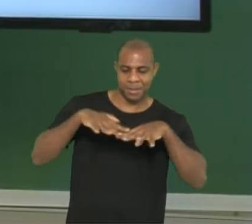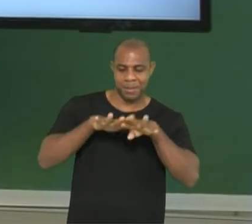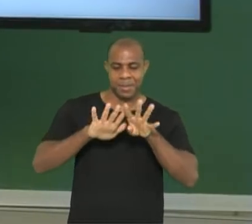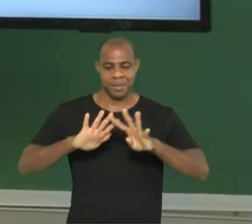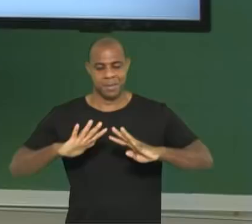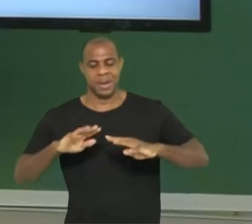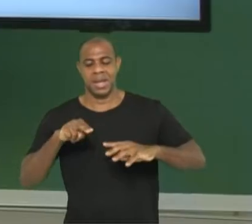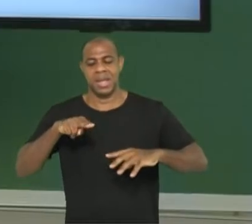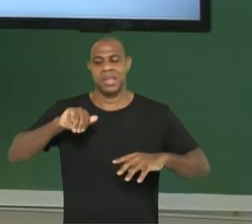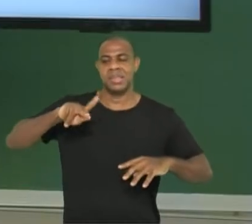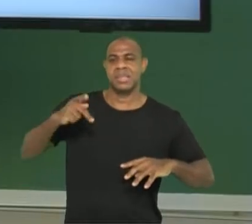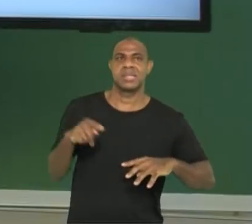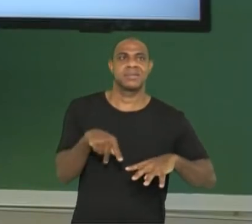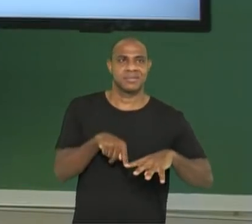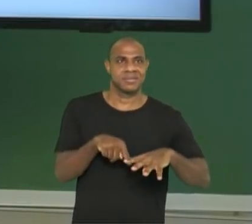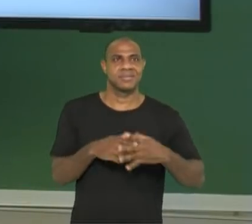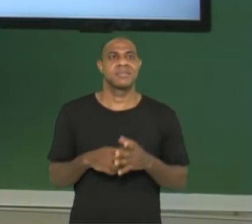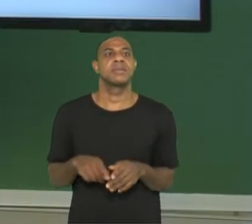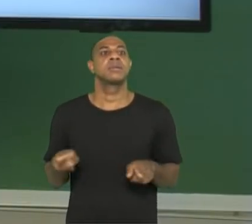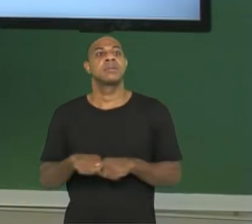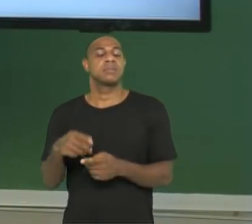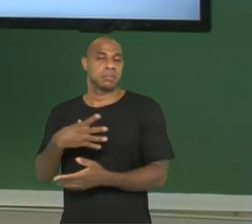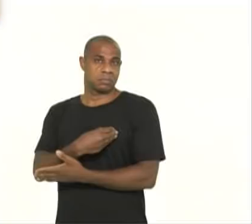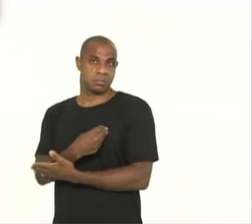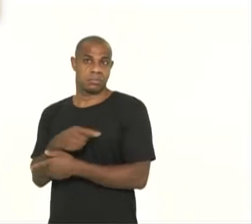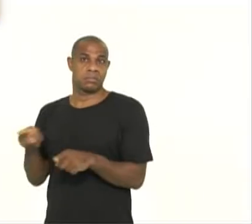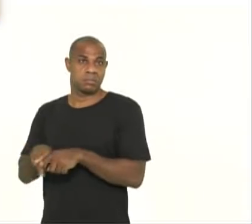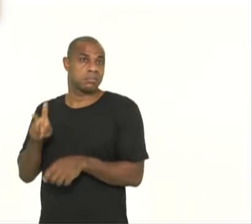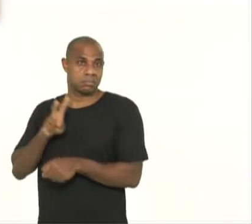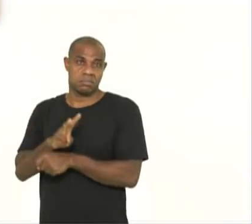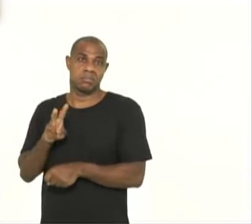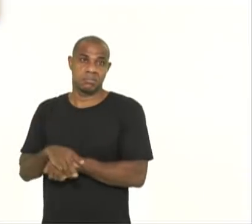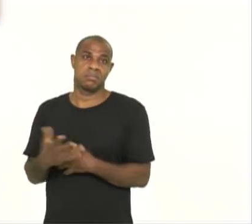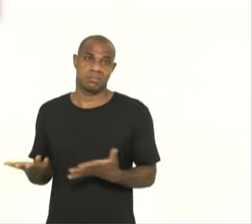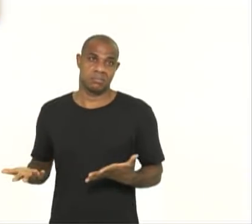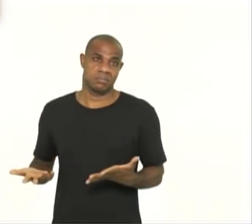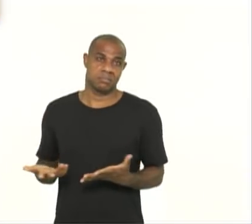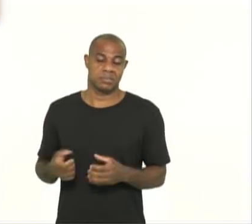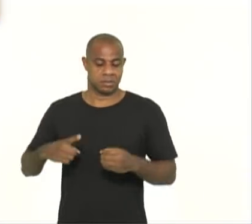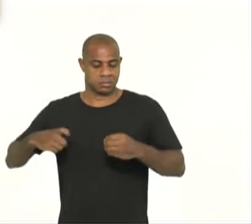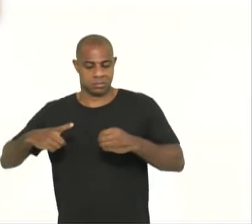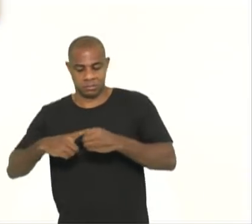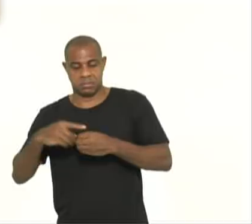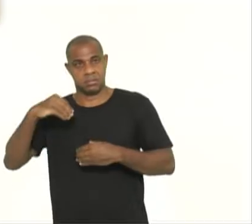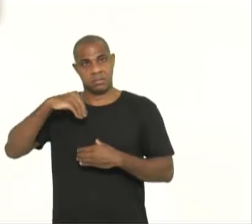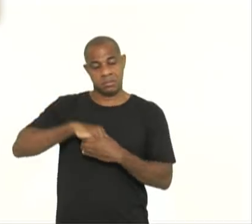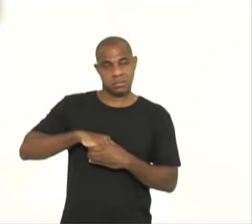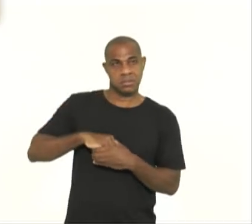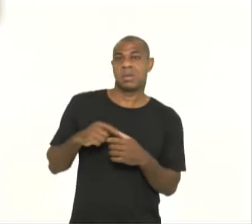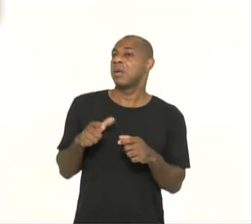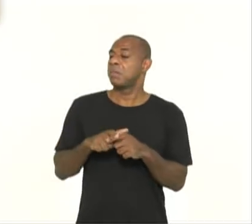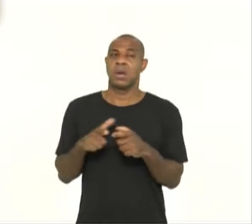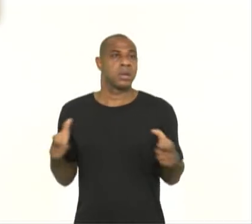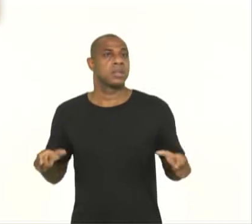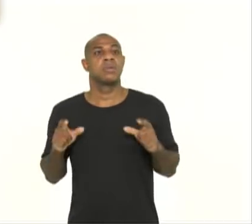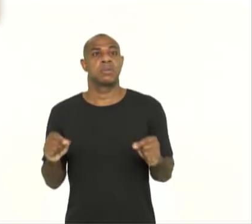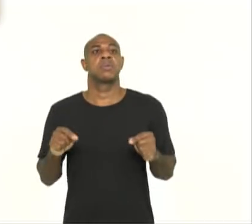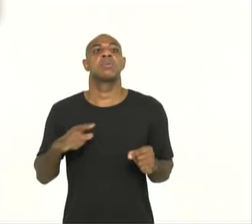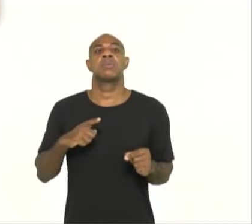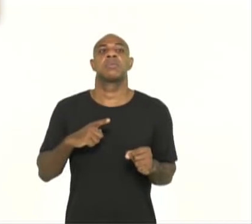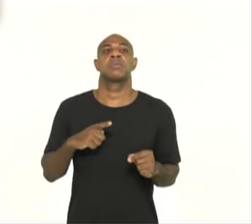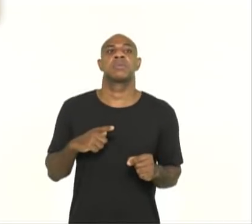Esse cuidado também existe nos mamíferos. Os mamíferos, eles têm fecundação interna e na maioria dos casos eles